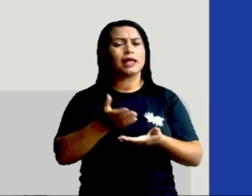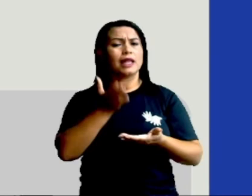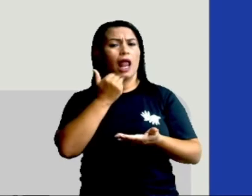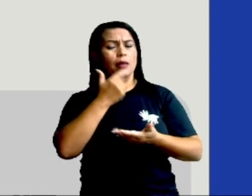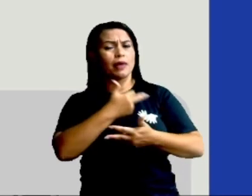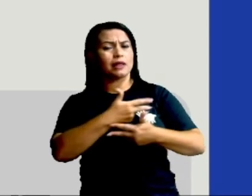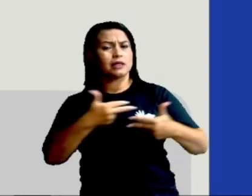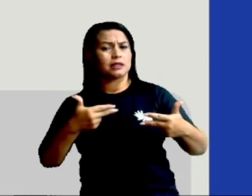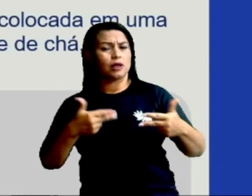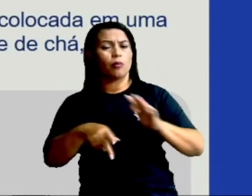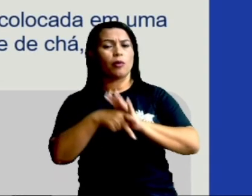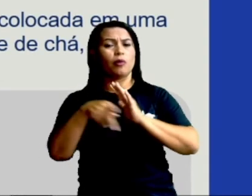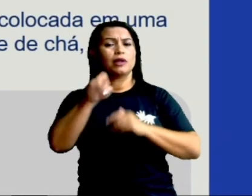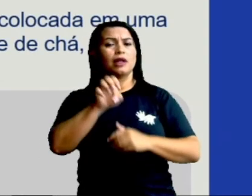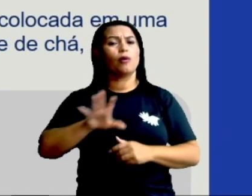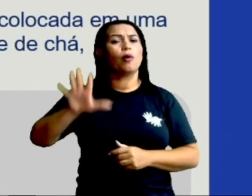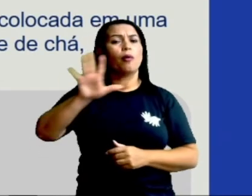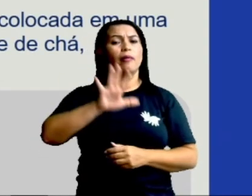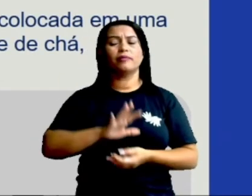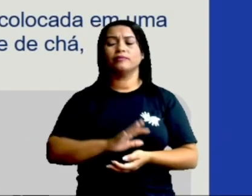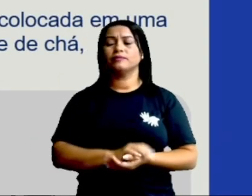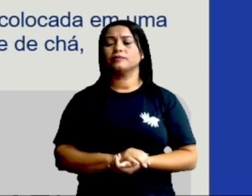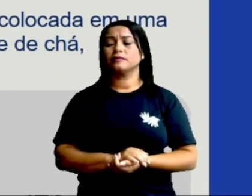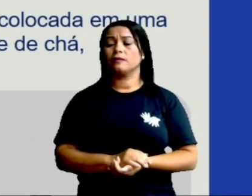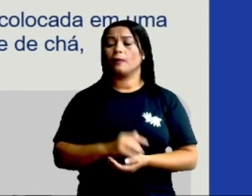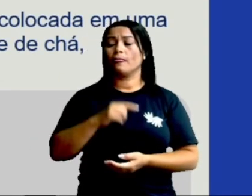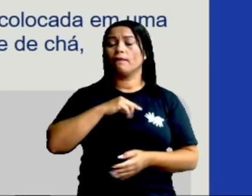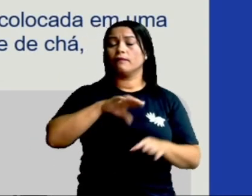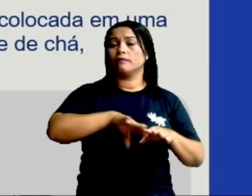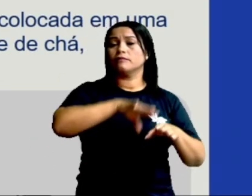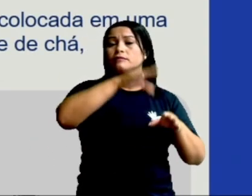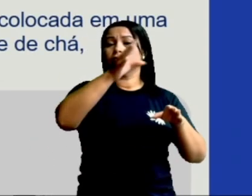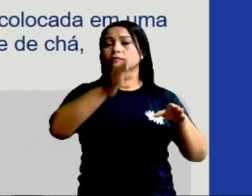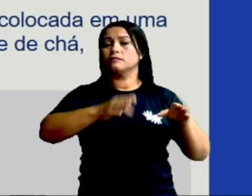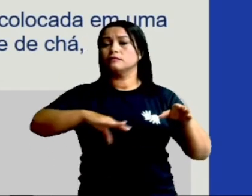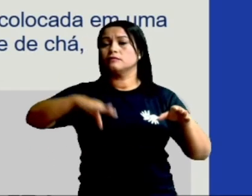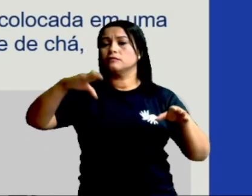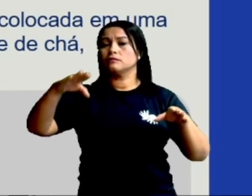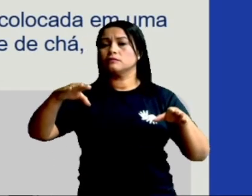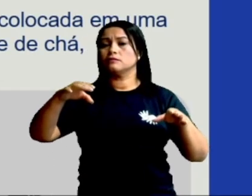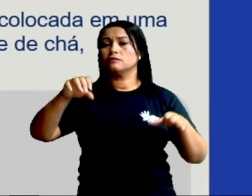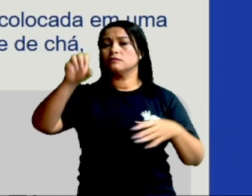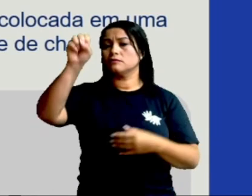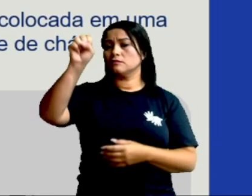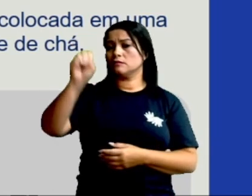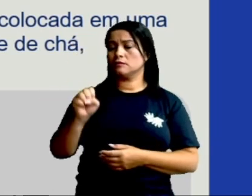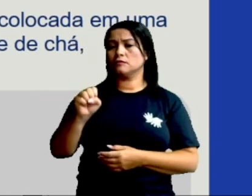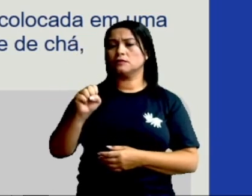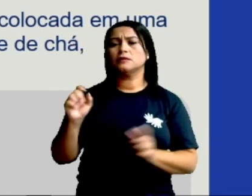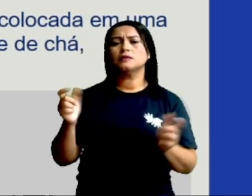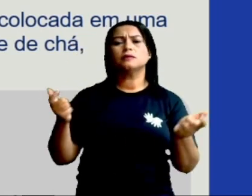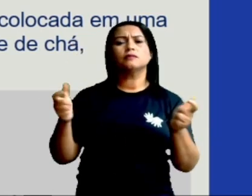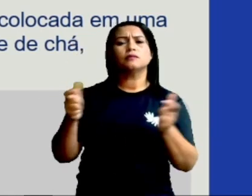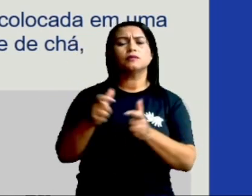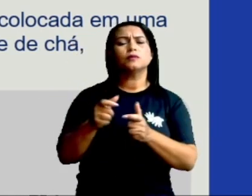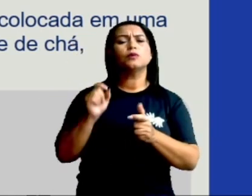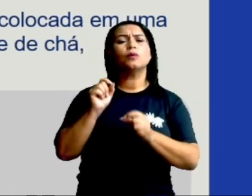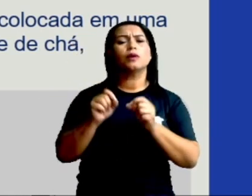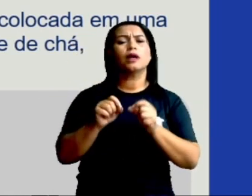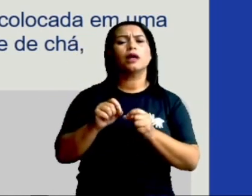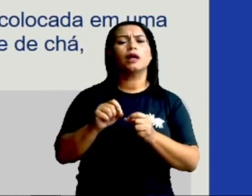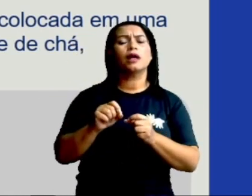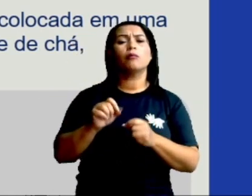alimentação da Europa é o relevo da Região Sul diminui de altitude no sentido leste-oeste